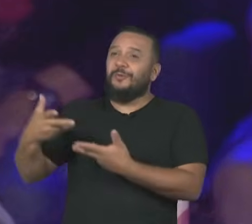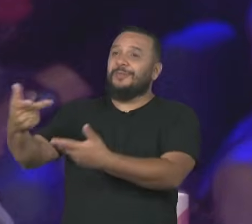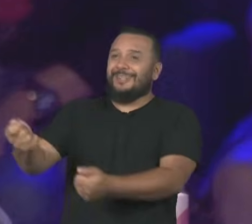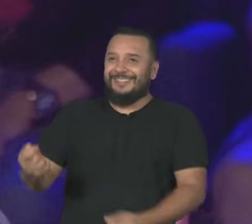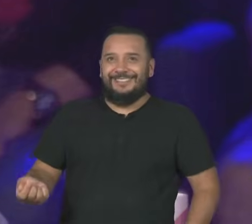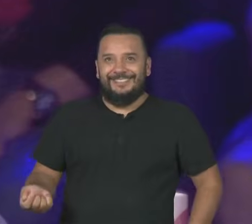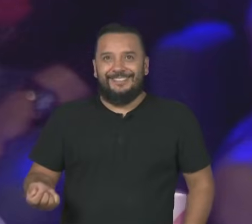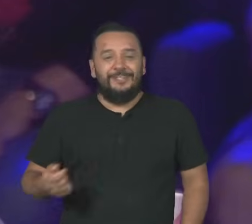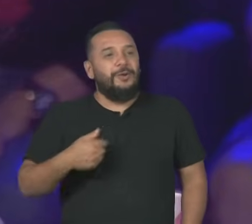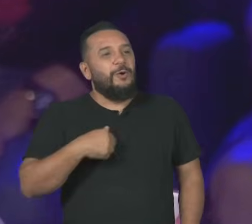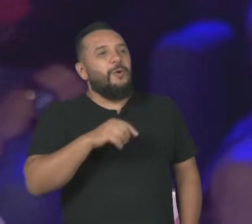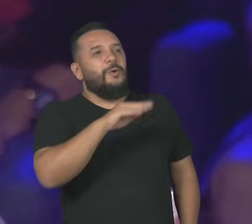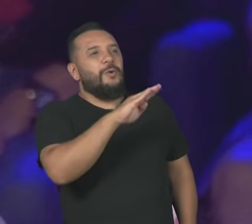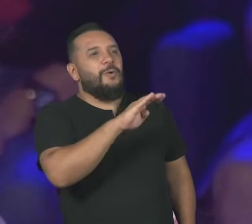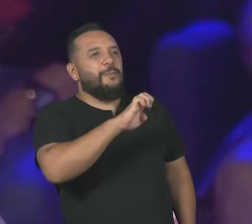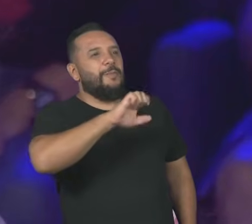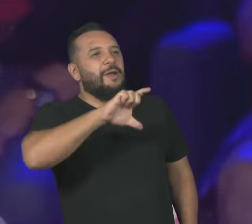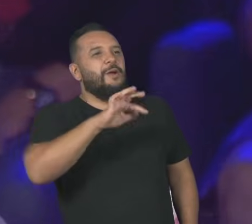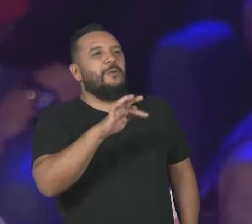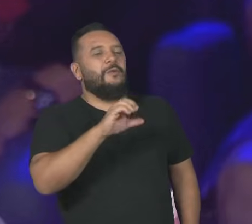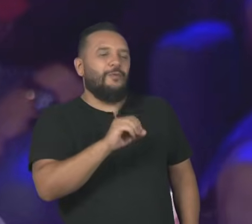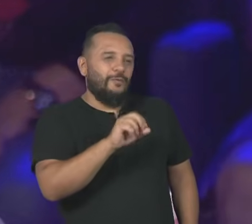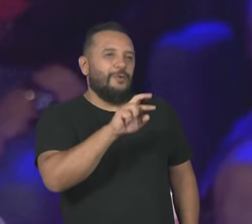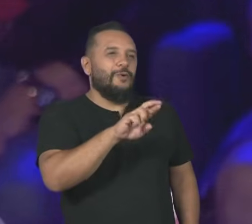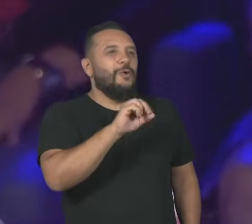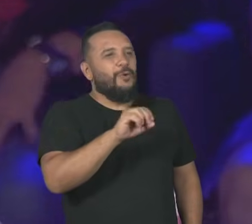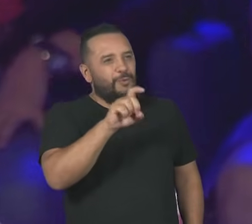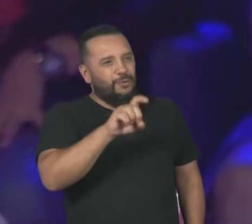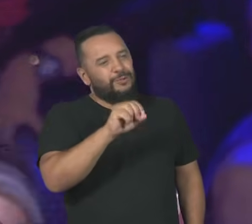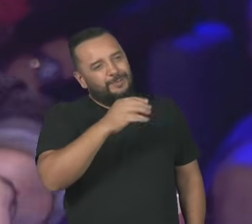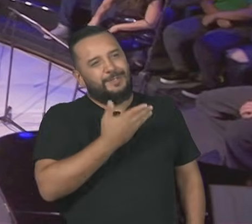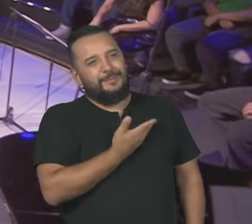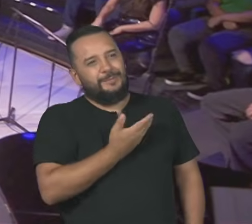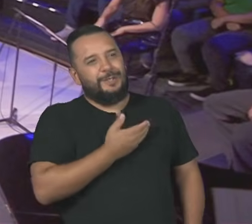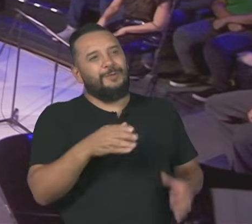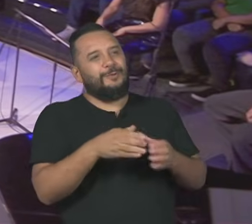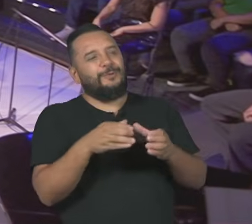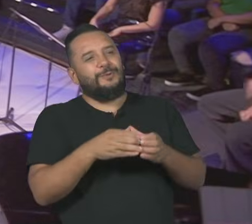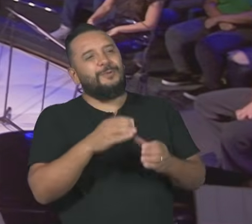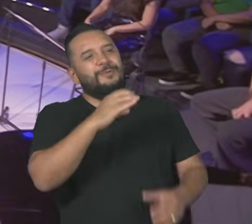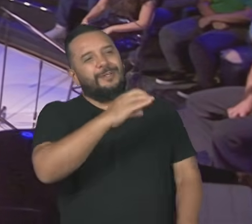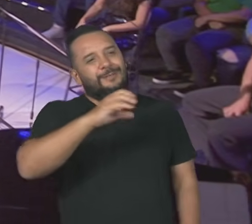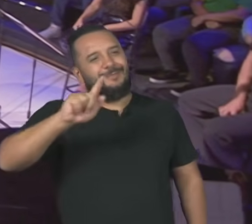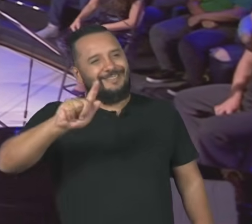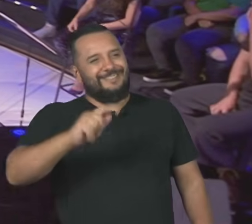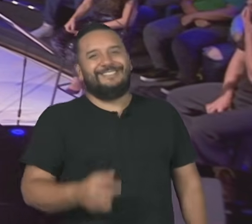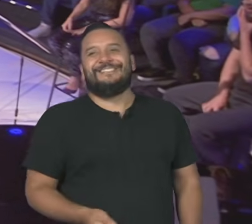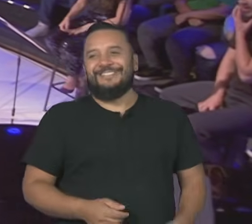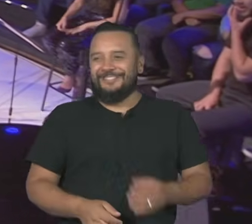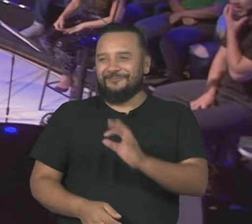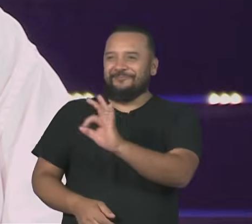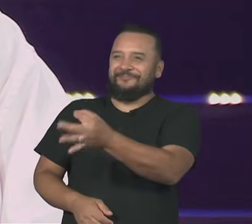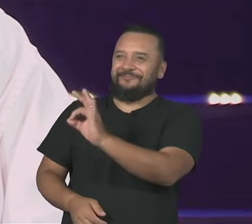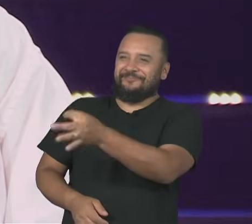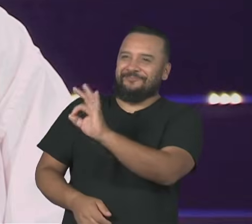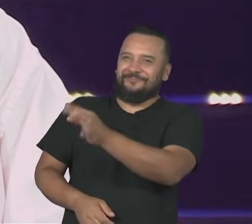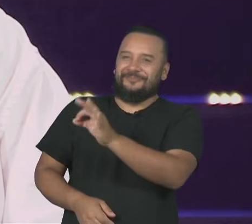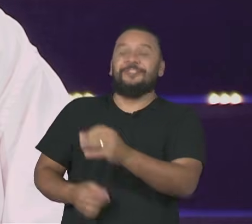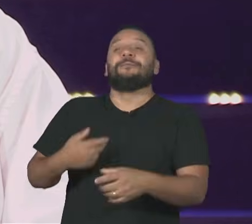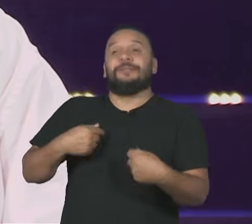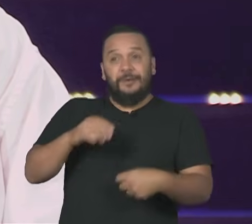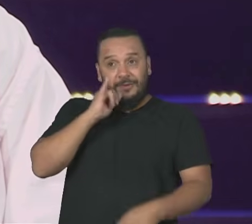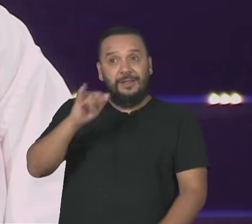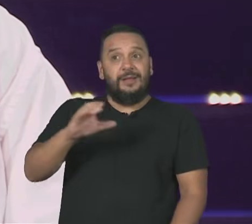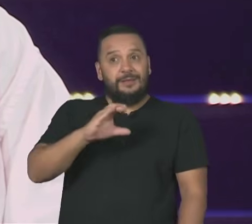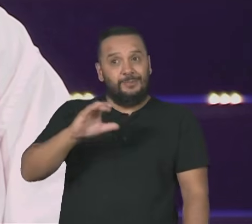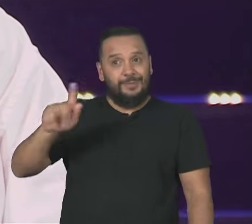Ou eu sou de Belfor Roxo, mas eu sou amigo do pessoal de Campo Grande. Exato. Aí tudo bem, tá resolvido também. Exato, tem que dizer Campo Grande em algum